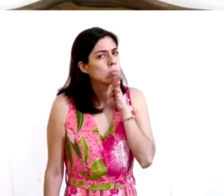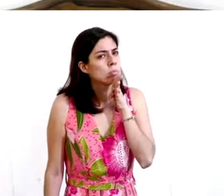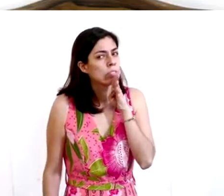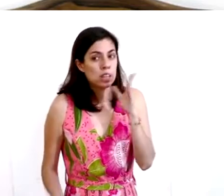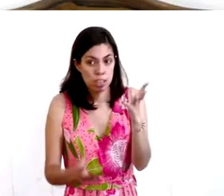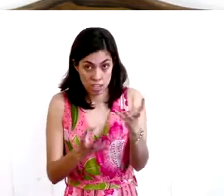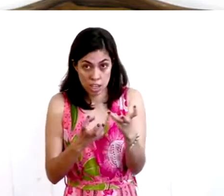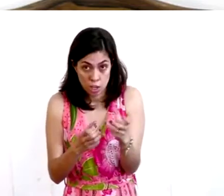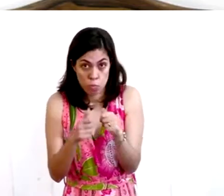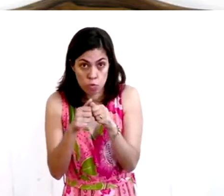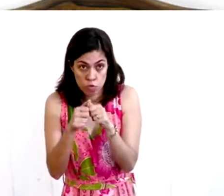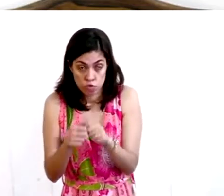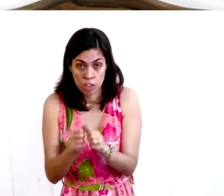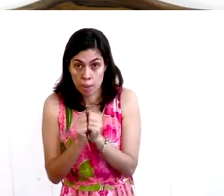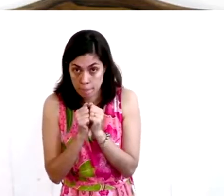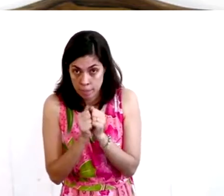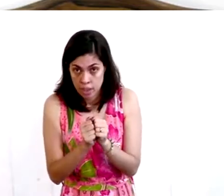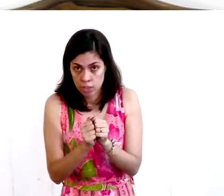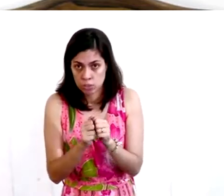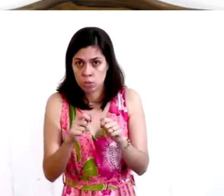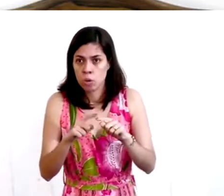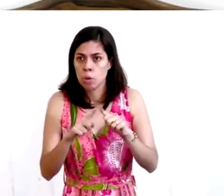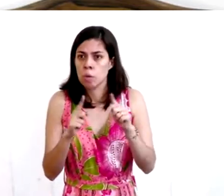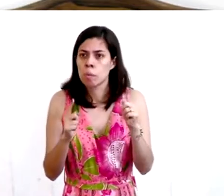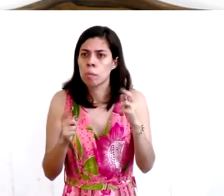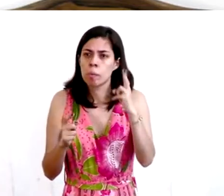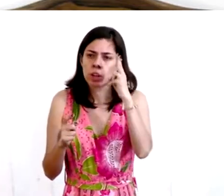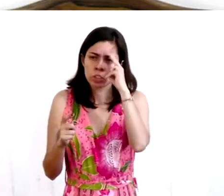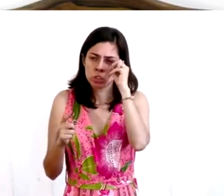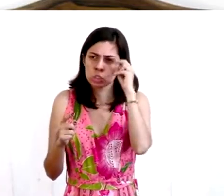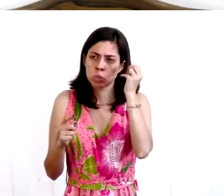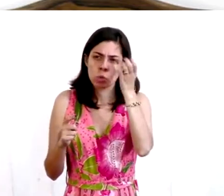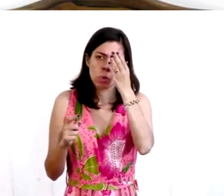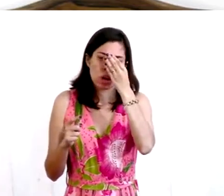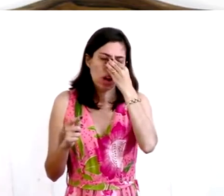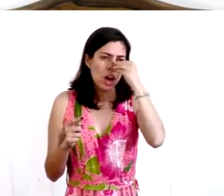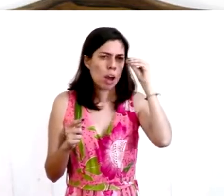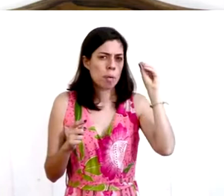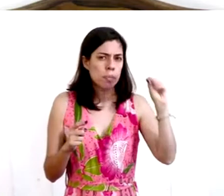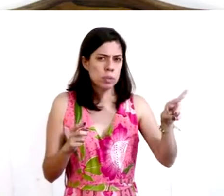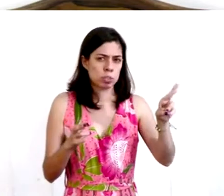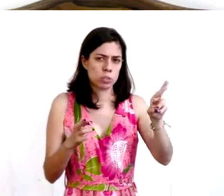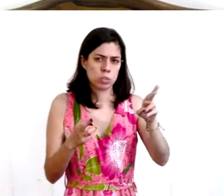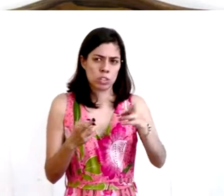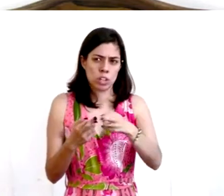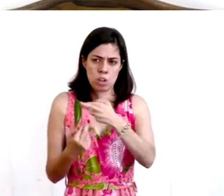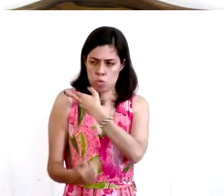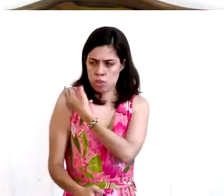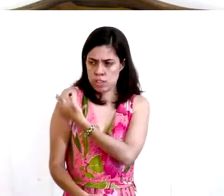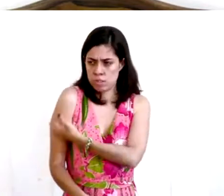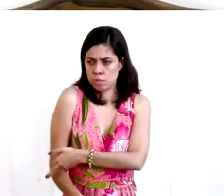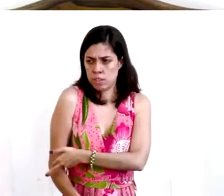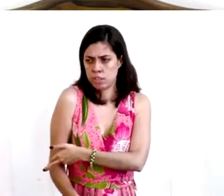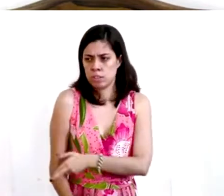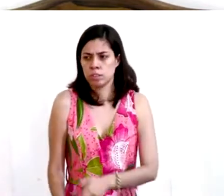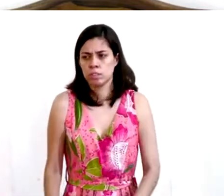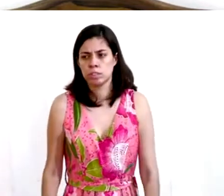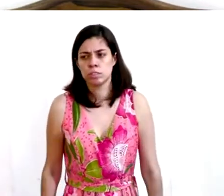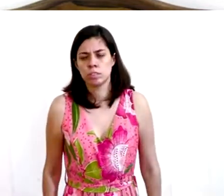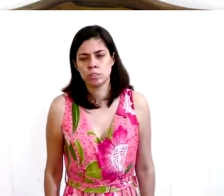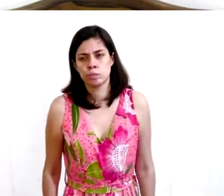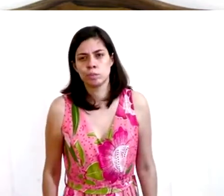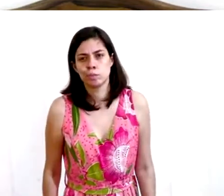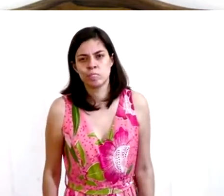abandonam a reverência. Jesus Cristo é o Senhor dos senhores. Ele não é